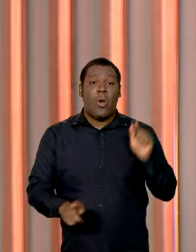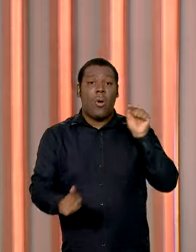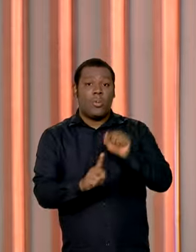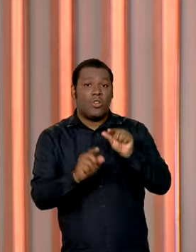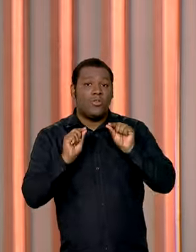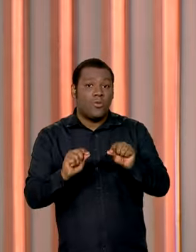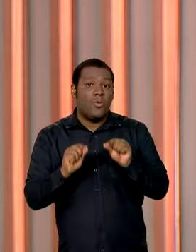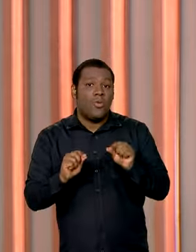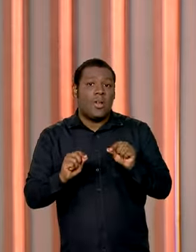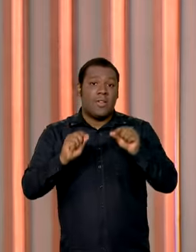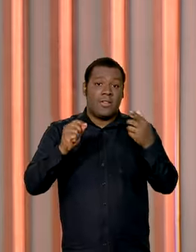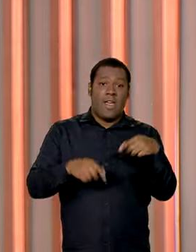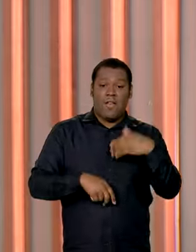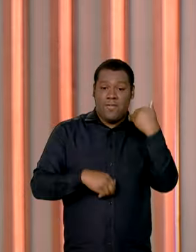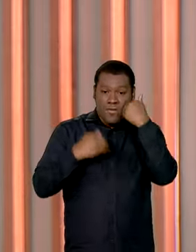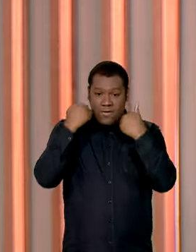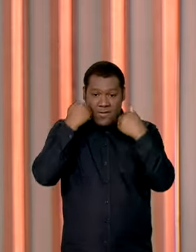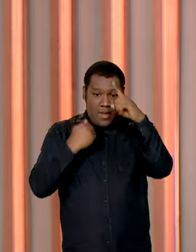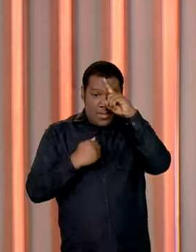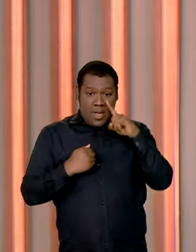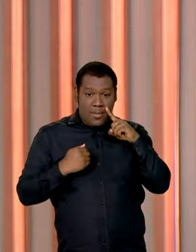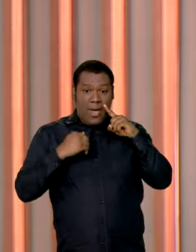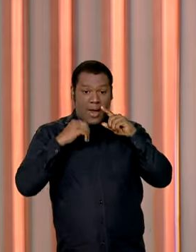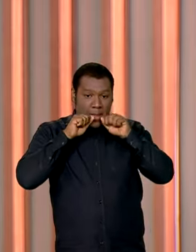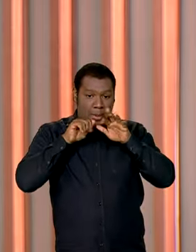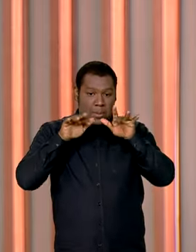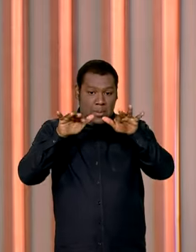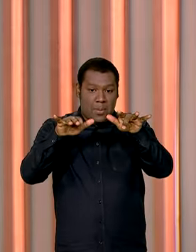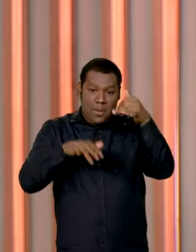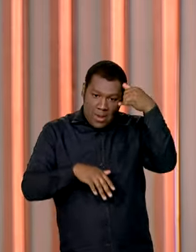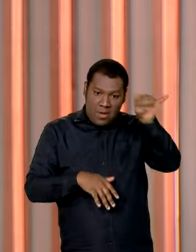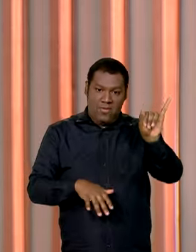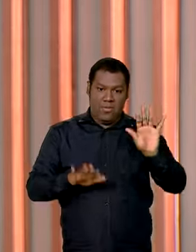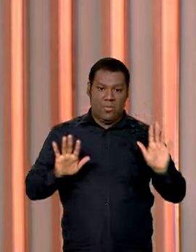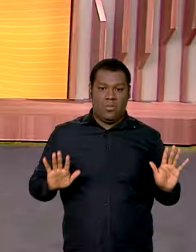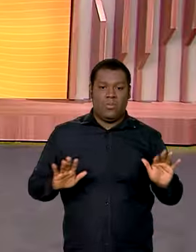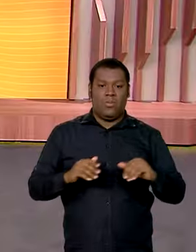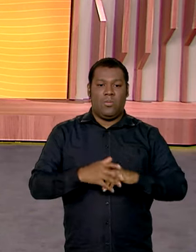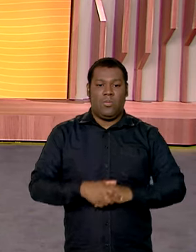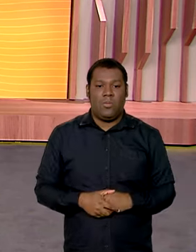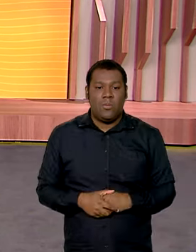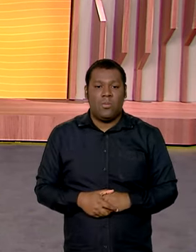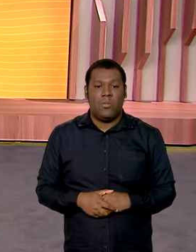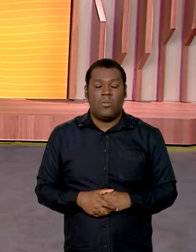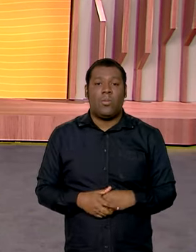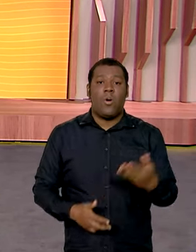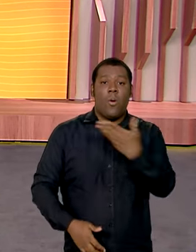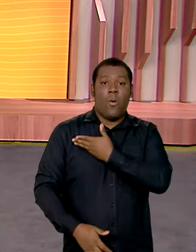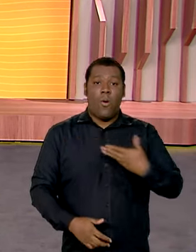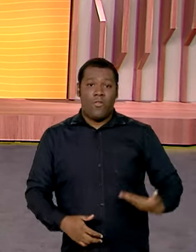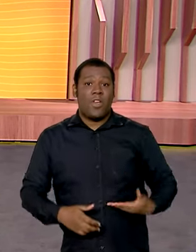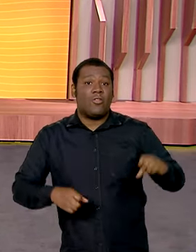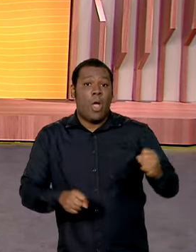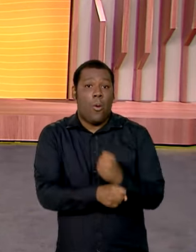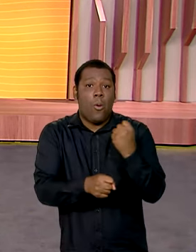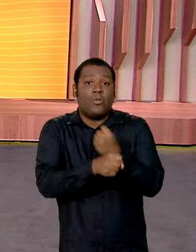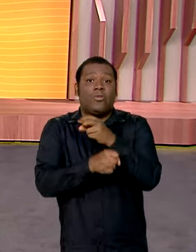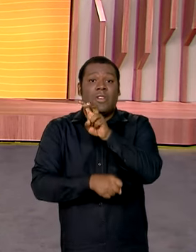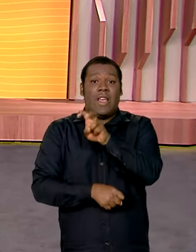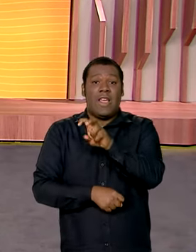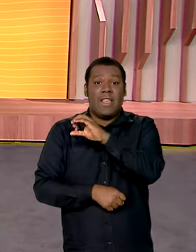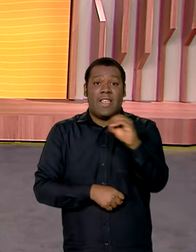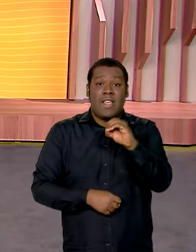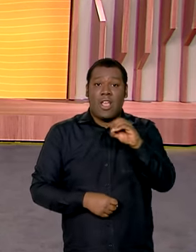e que as ações de resposta sejam prontamente executadas. E o governo vai construir 500 novas